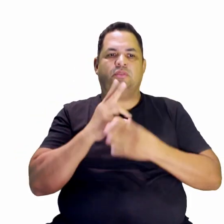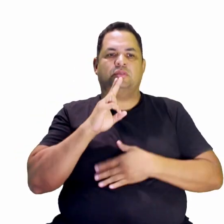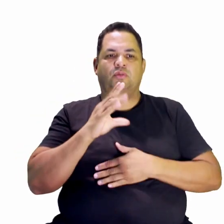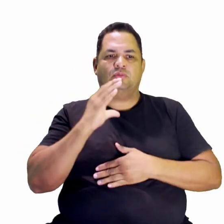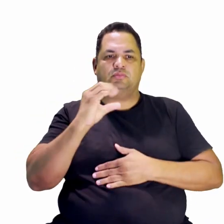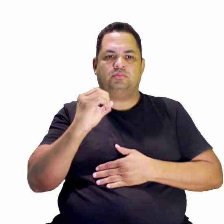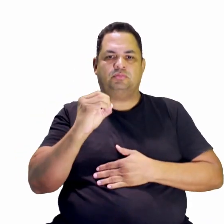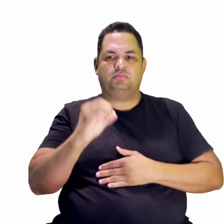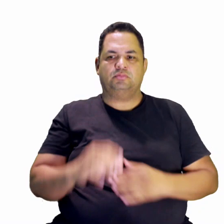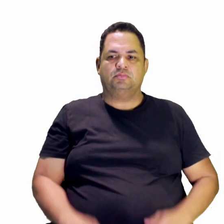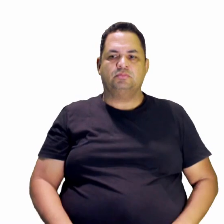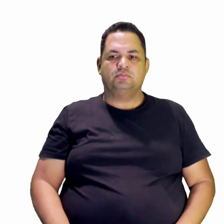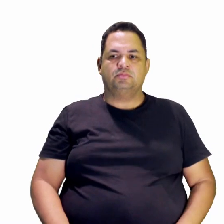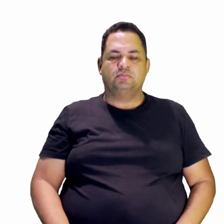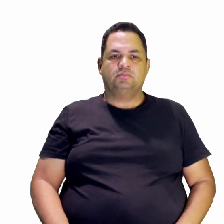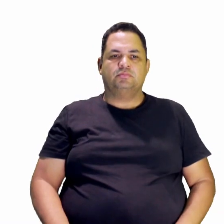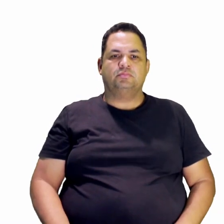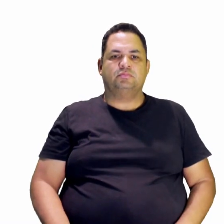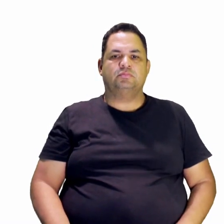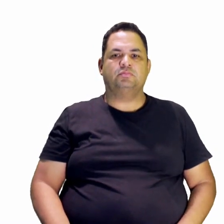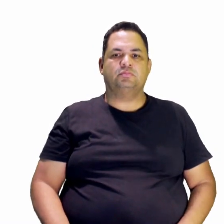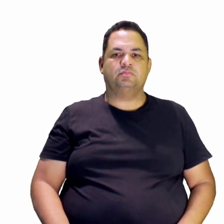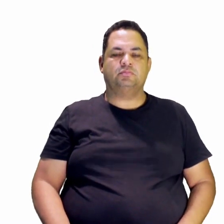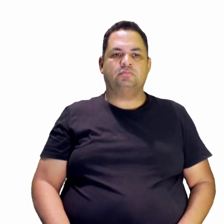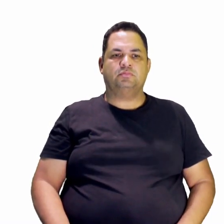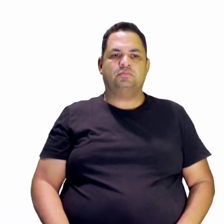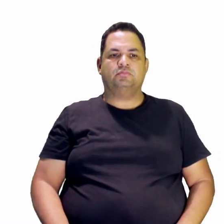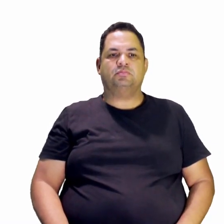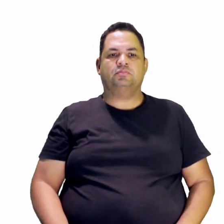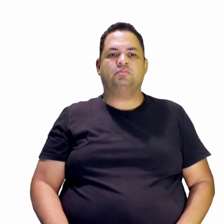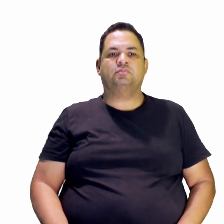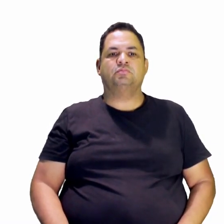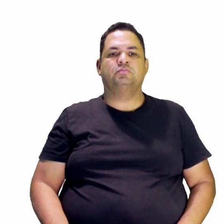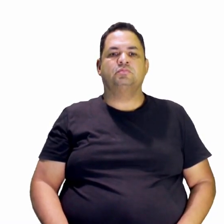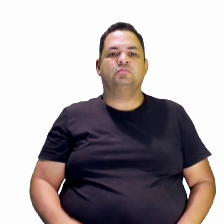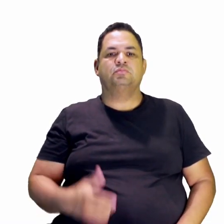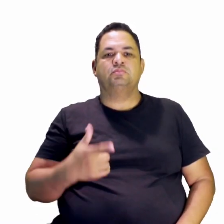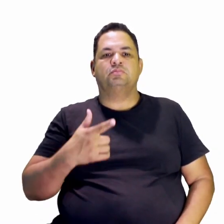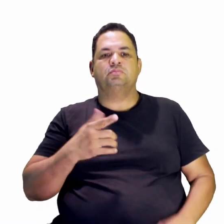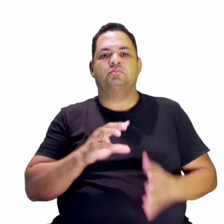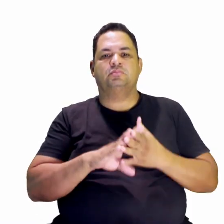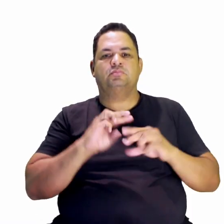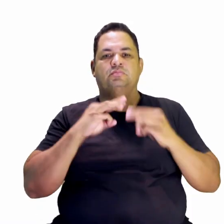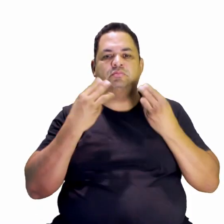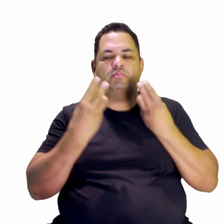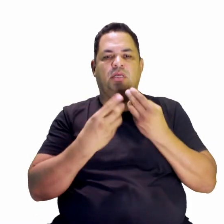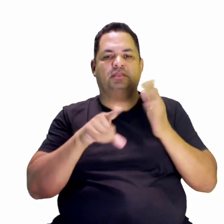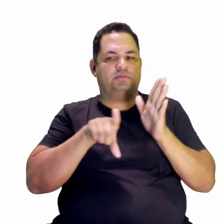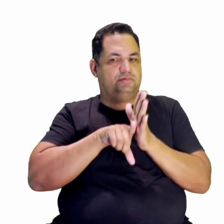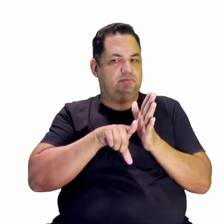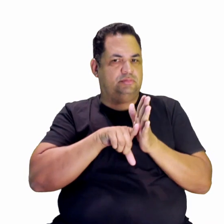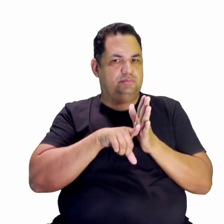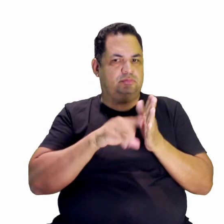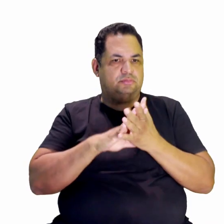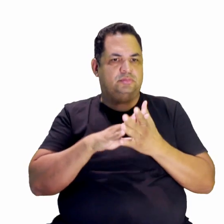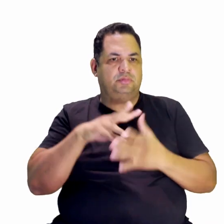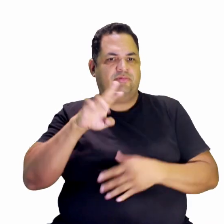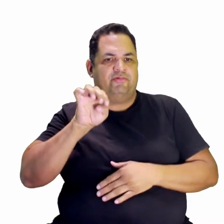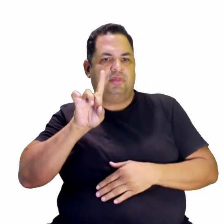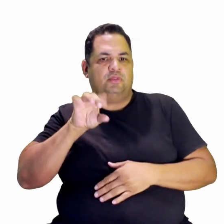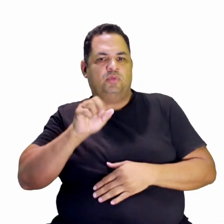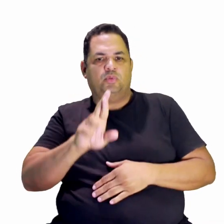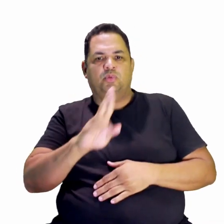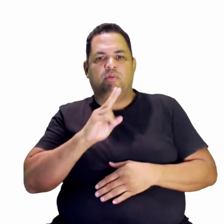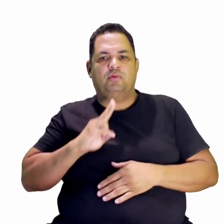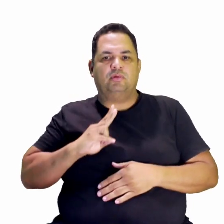você não tem corpo. E na física estudamos corpos. Ou seja, não se define massa negativa. Então, os vetores resultantes